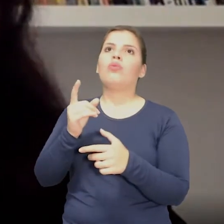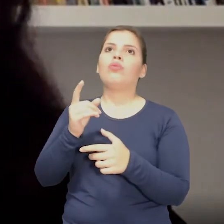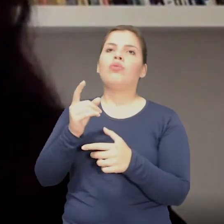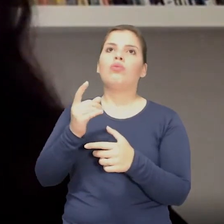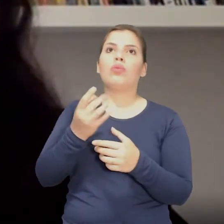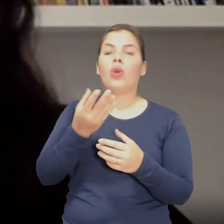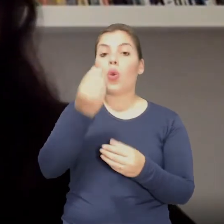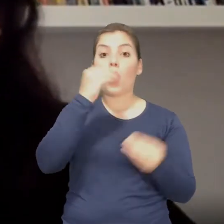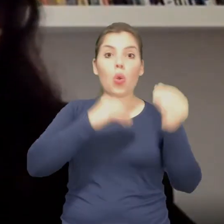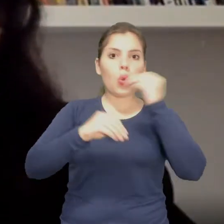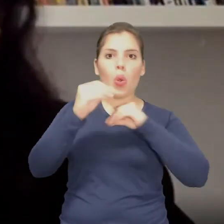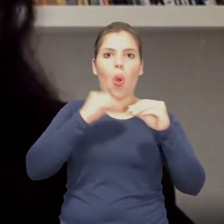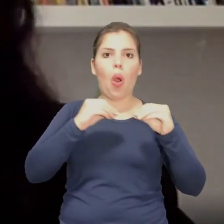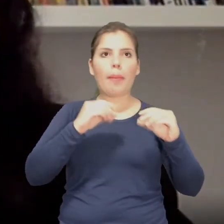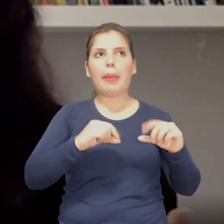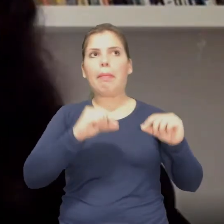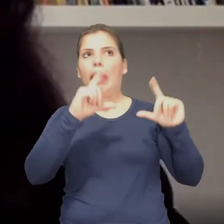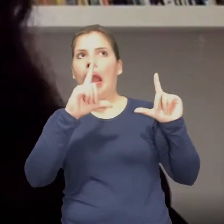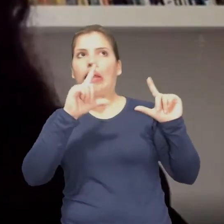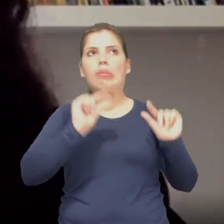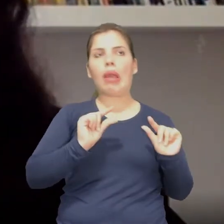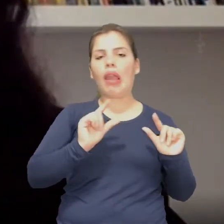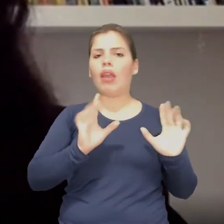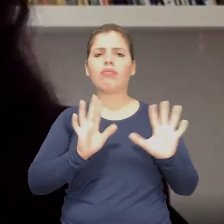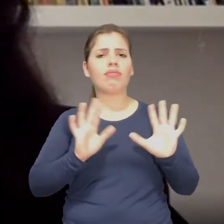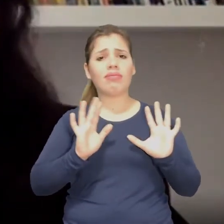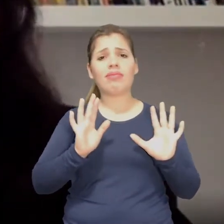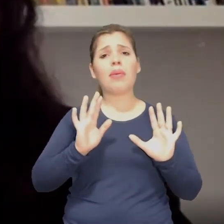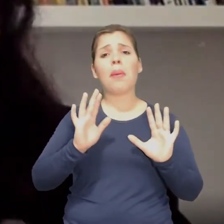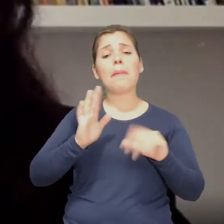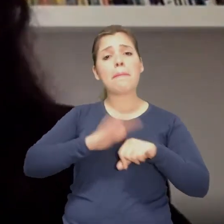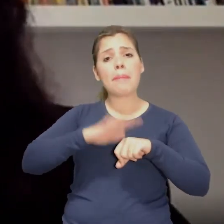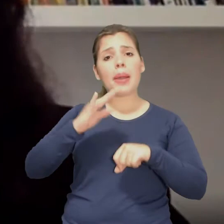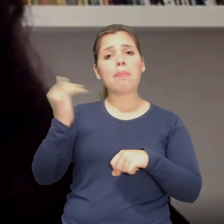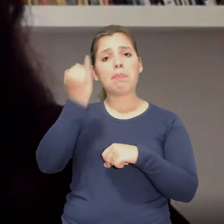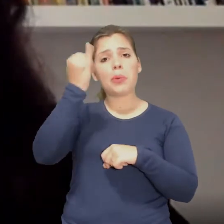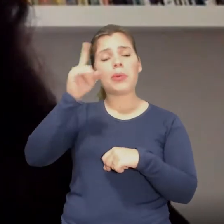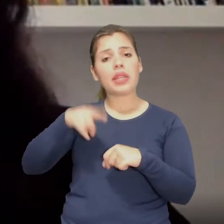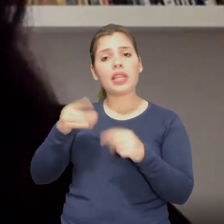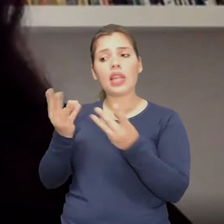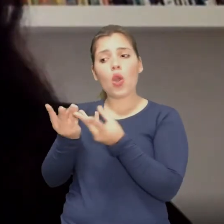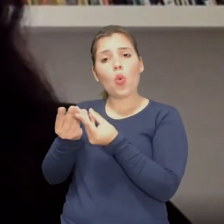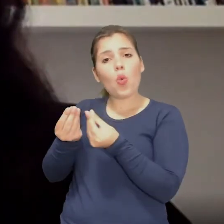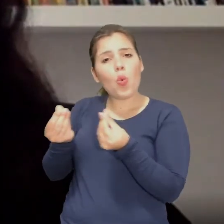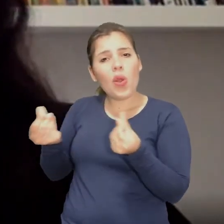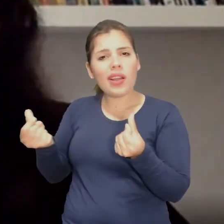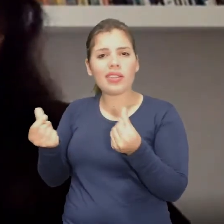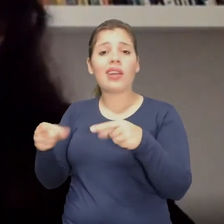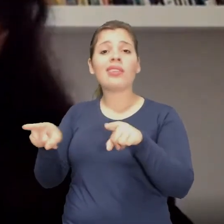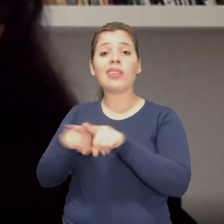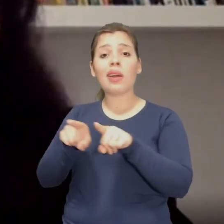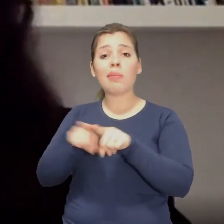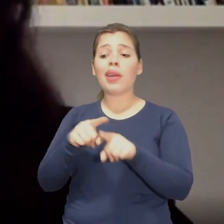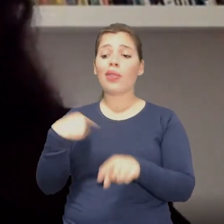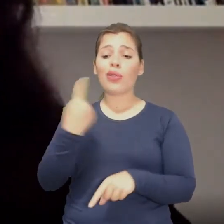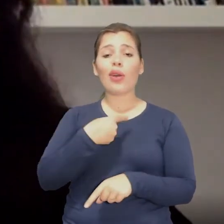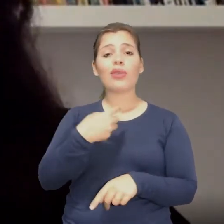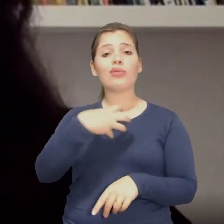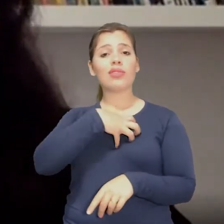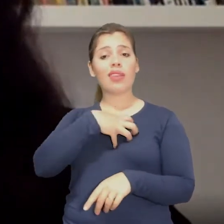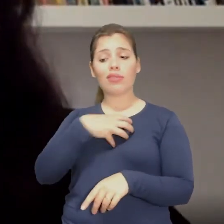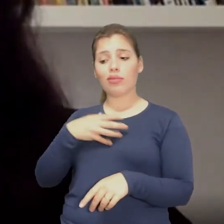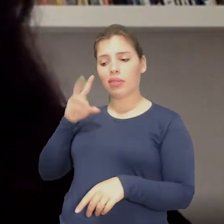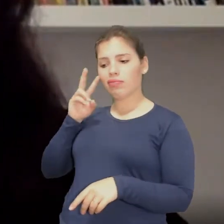interessa é de que forma a gente come, com que qualidade a gente come e como que a gente se relaciona com a